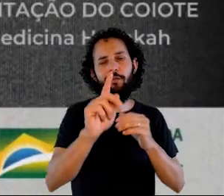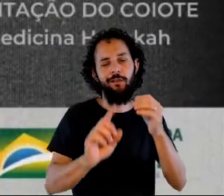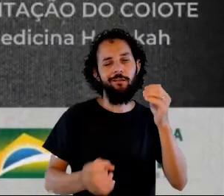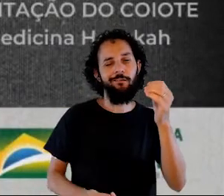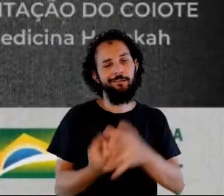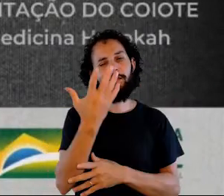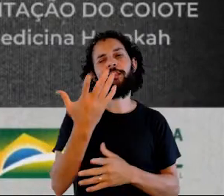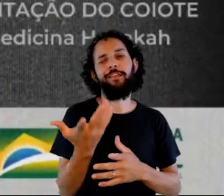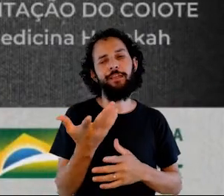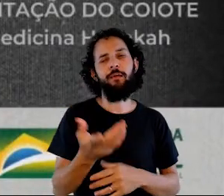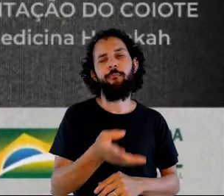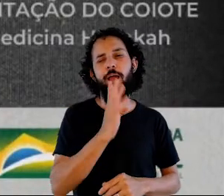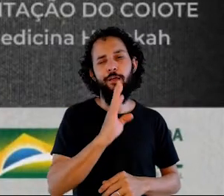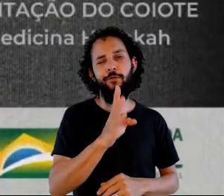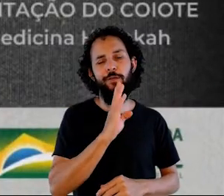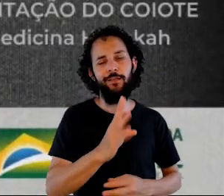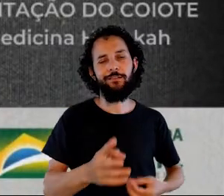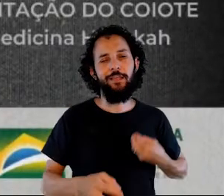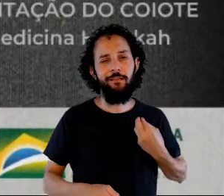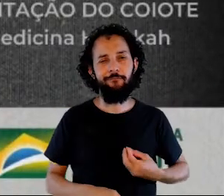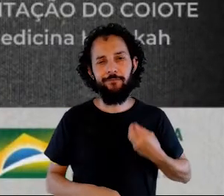vida.